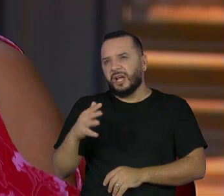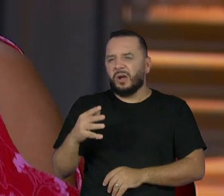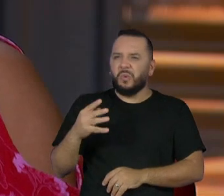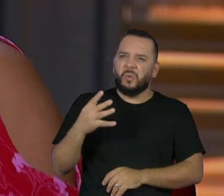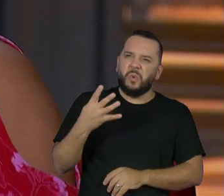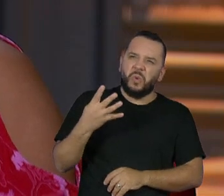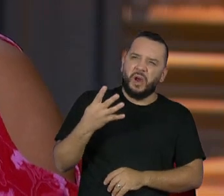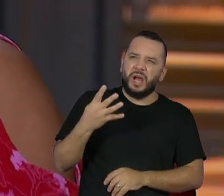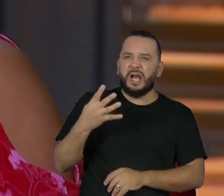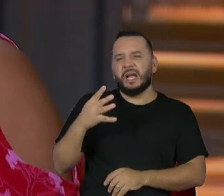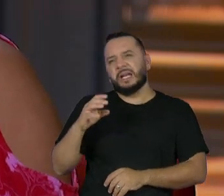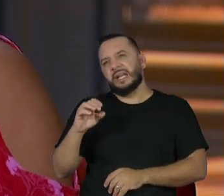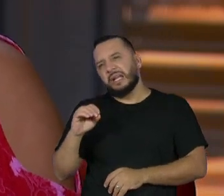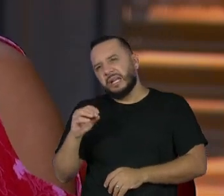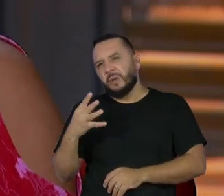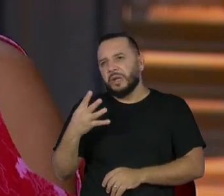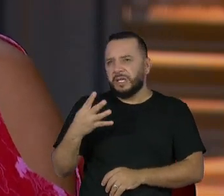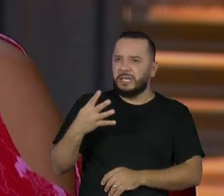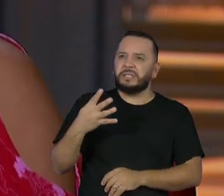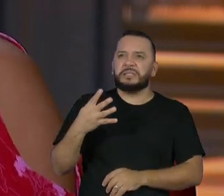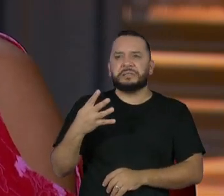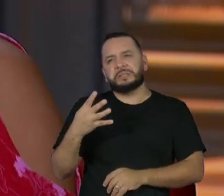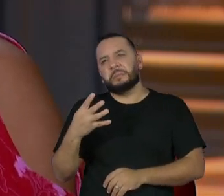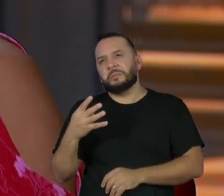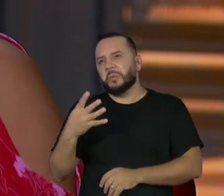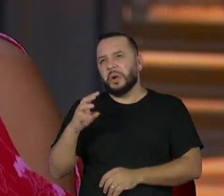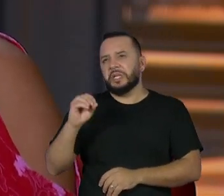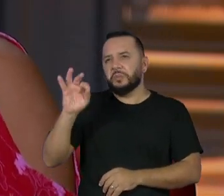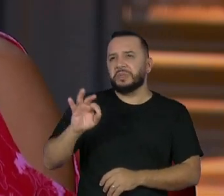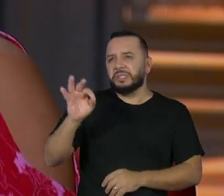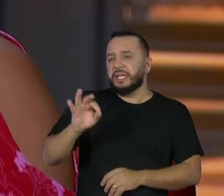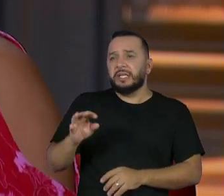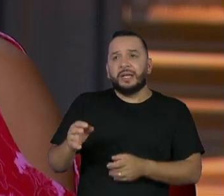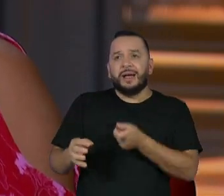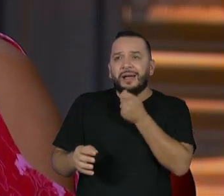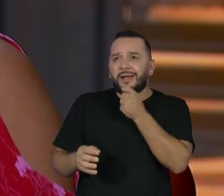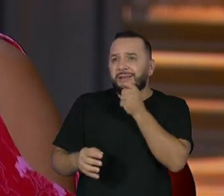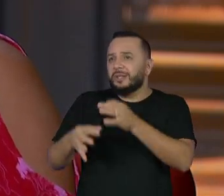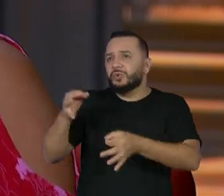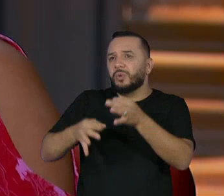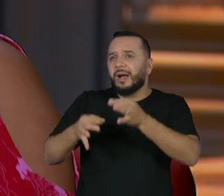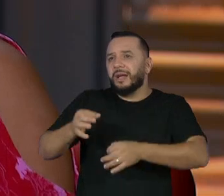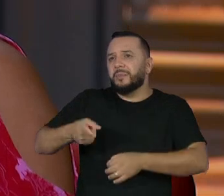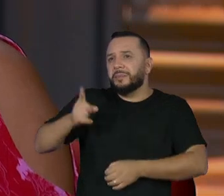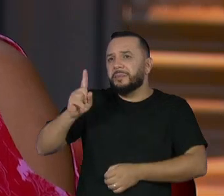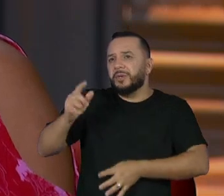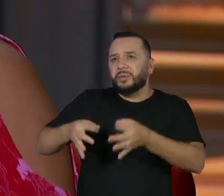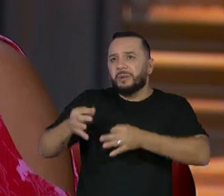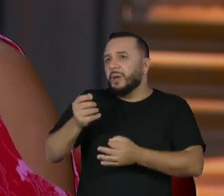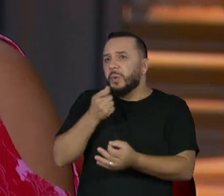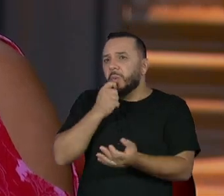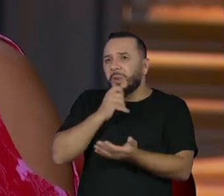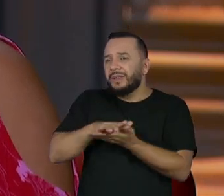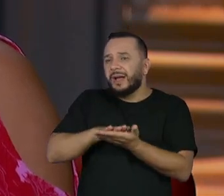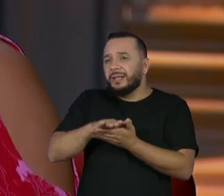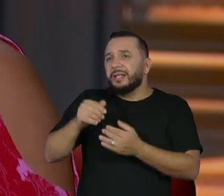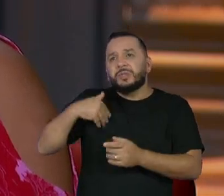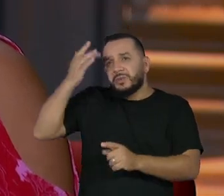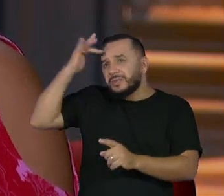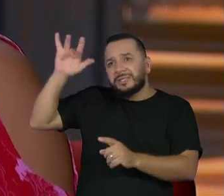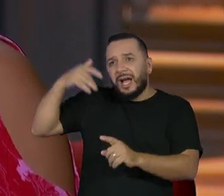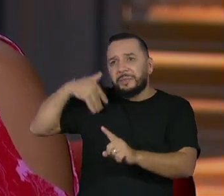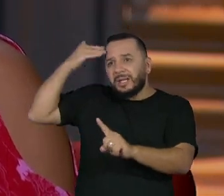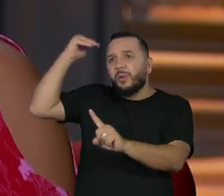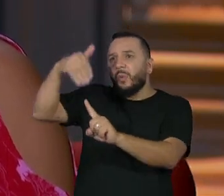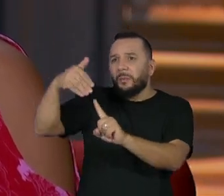da população encarcerada, sequer foi julgada em primeira instância. A gente sequer sabe se de fato essas pessoas que estão presas de